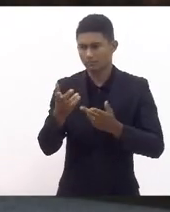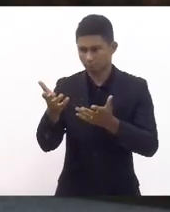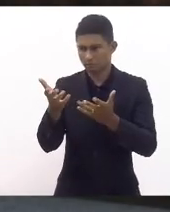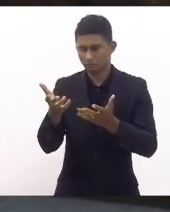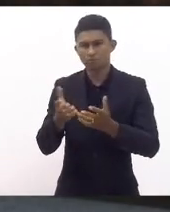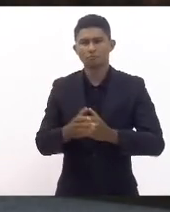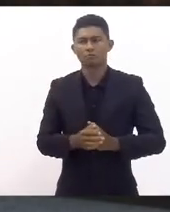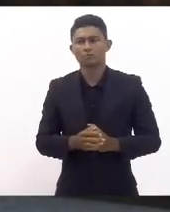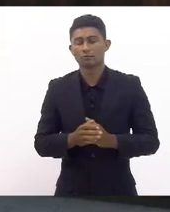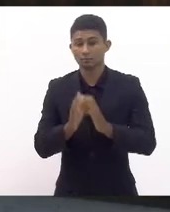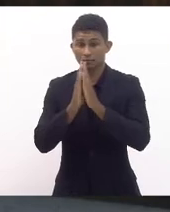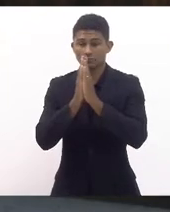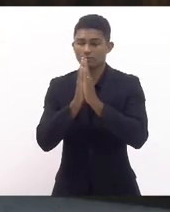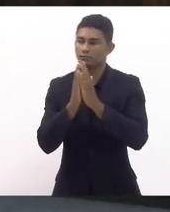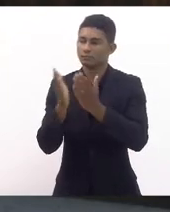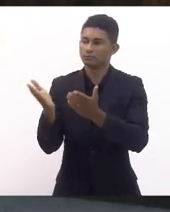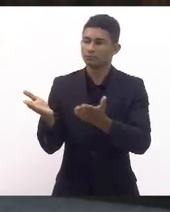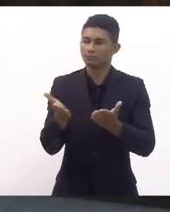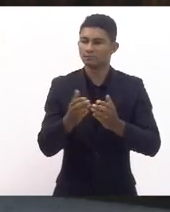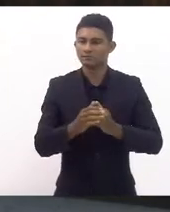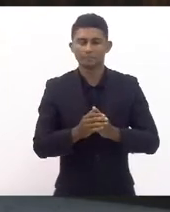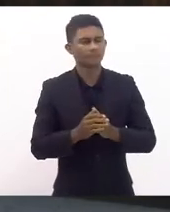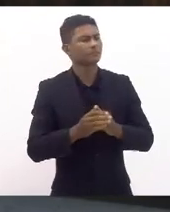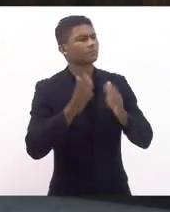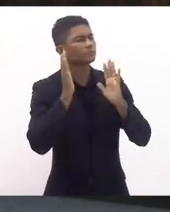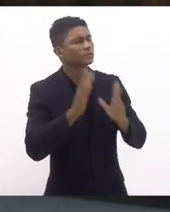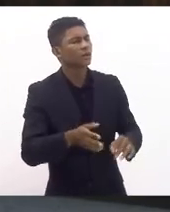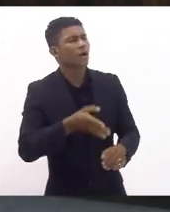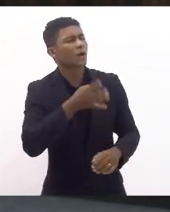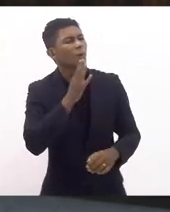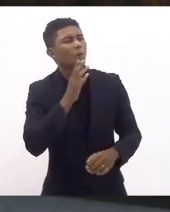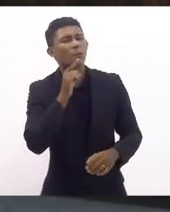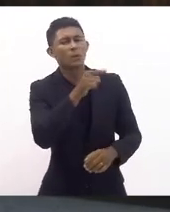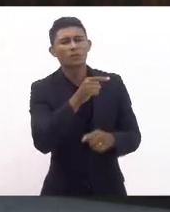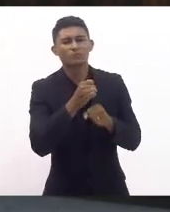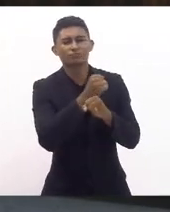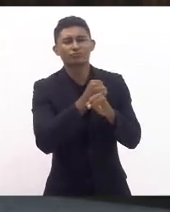Obrigatoriamente. Por favor. Há 20 anos eu conheço o Nelson.